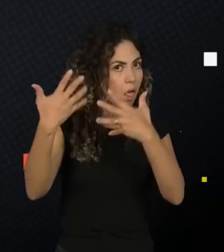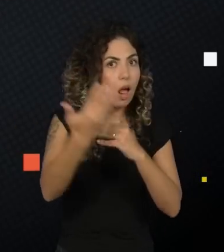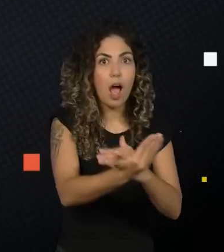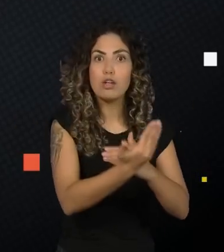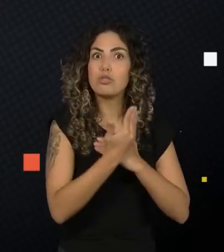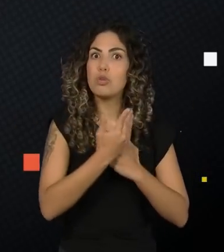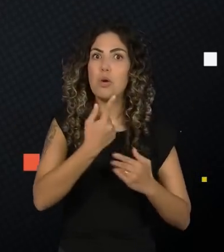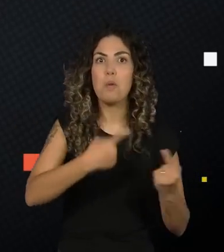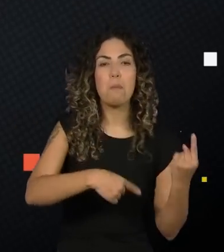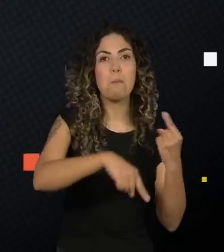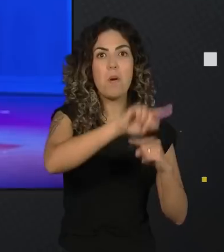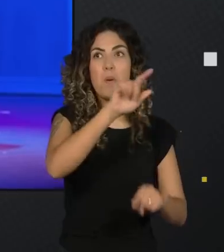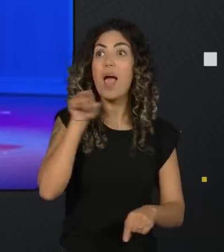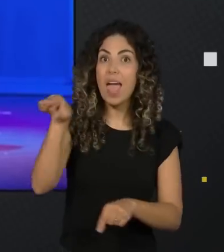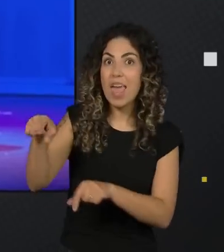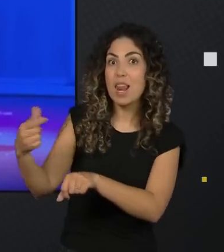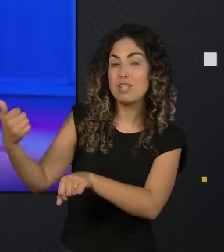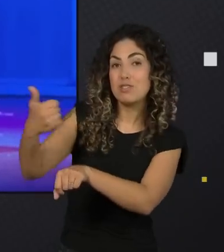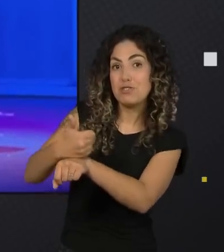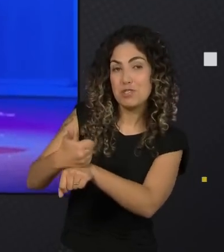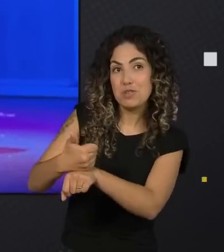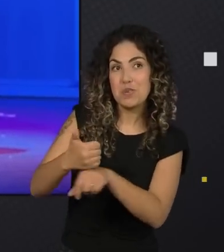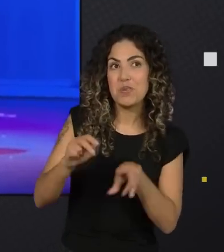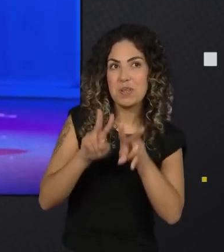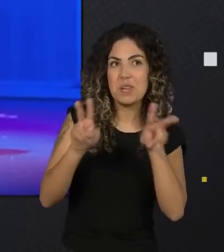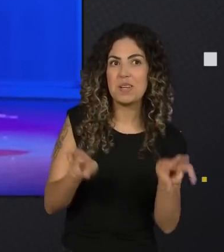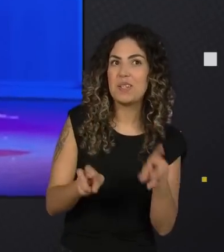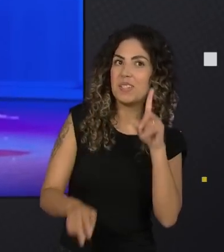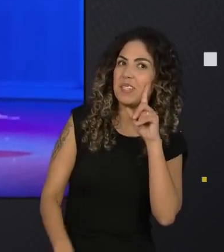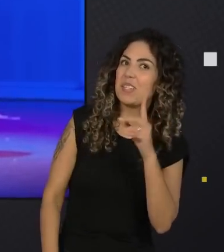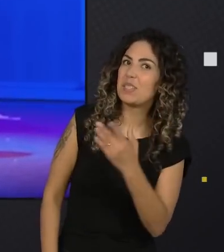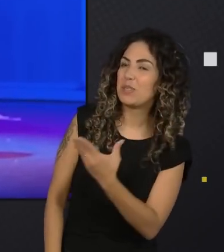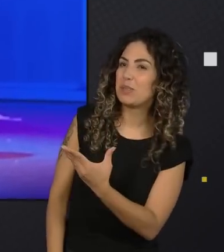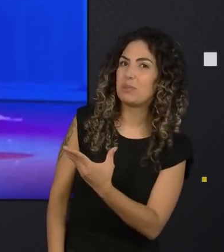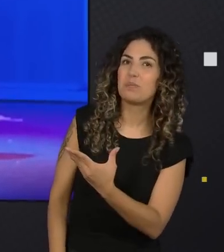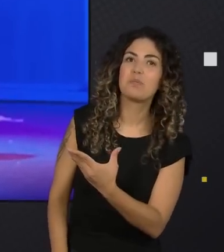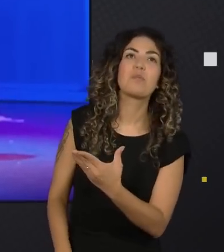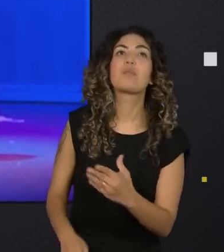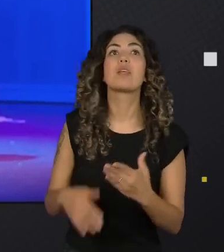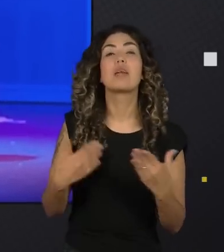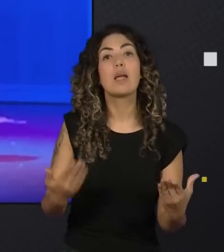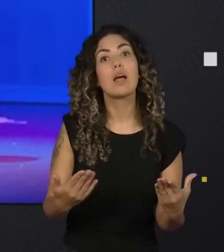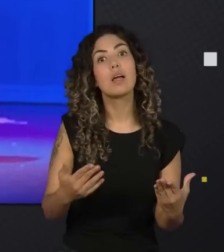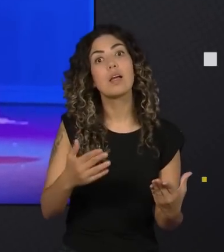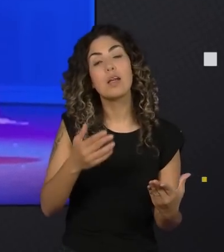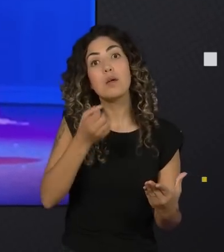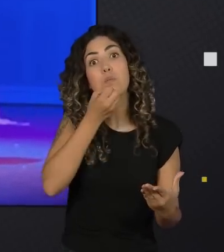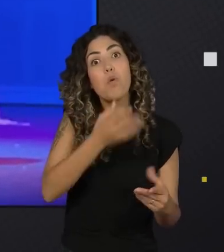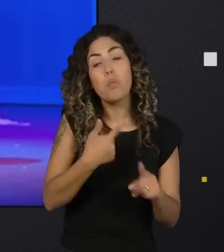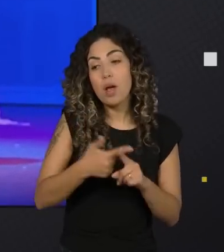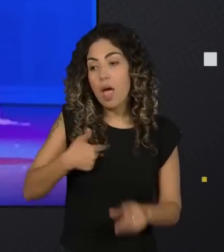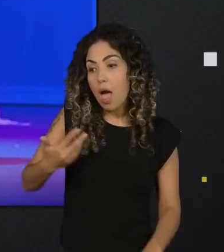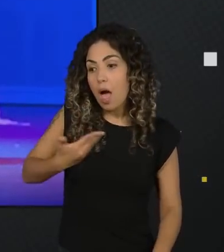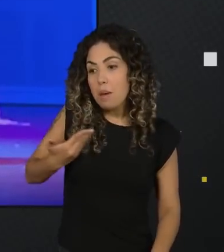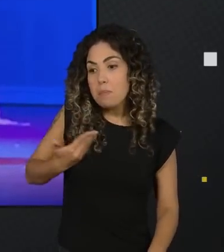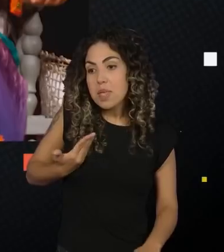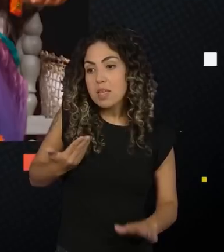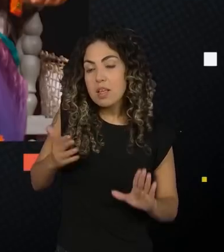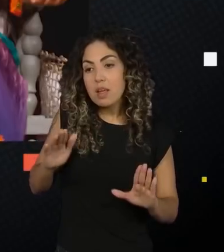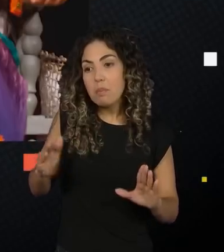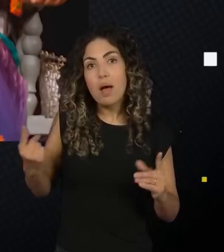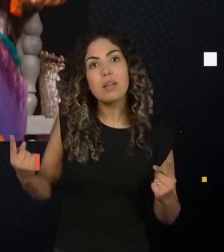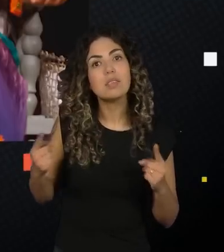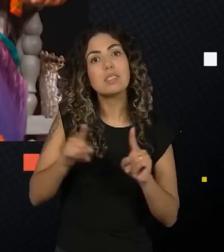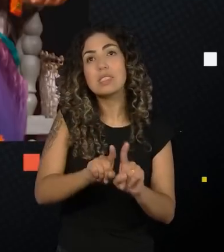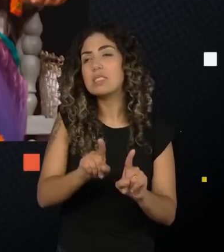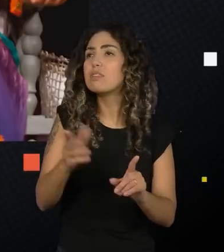dirige junto com a Mira Haddad. E ali já era uma outra, porque eu tinha chamado ela para ser minha parceira de cena. Ela não quis, eu